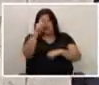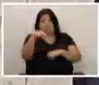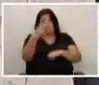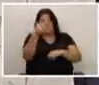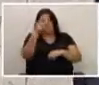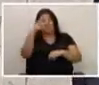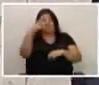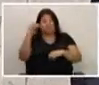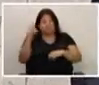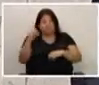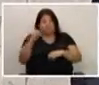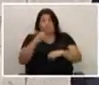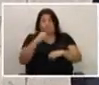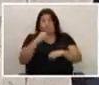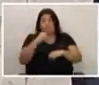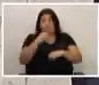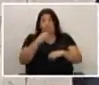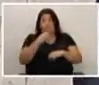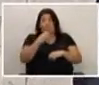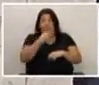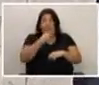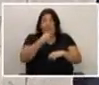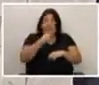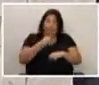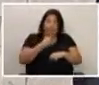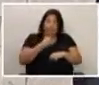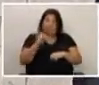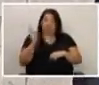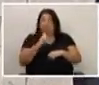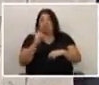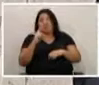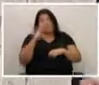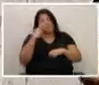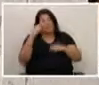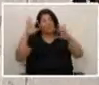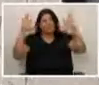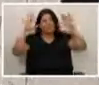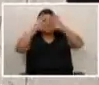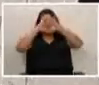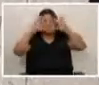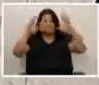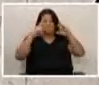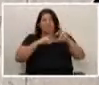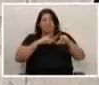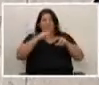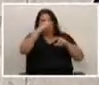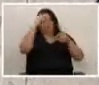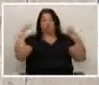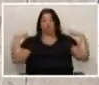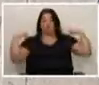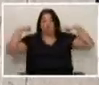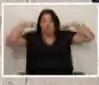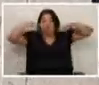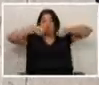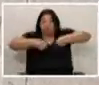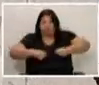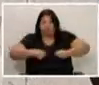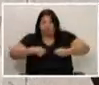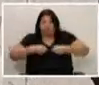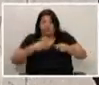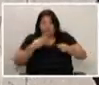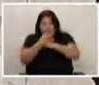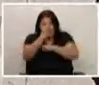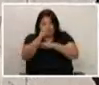desembarca do carro, um homem, não dá para se ver exatamente porque está meio nublada a imagem. Aquela pessoa coloca uma mochila nas costas e